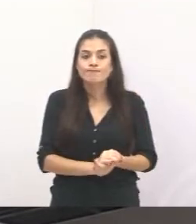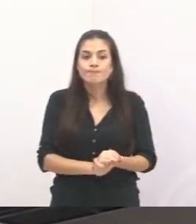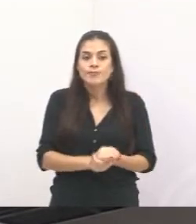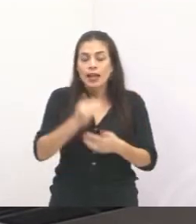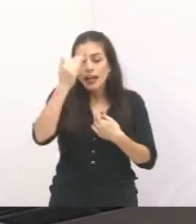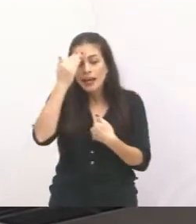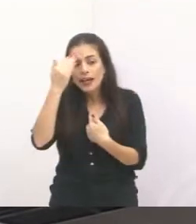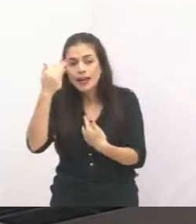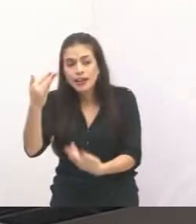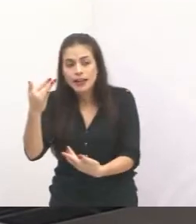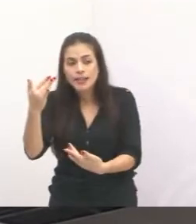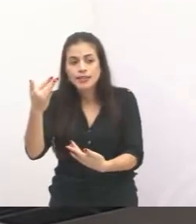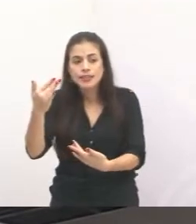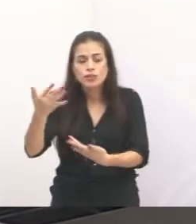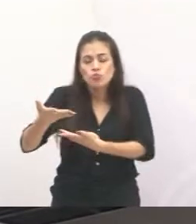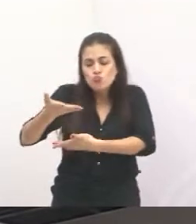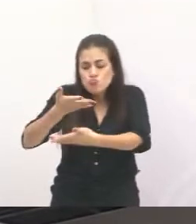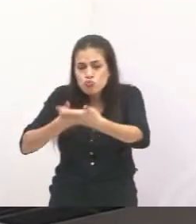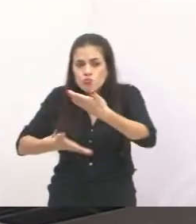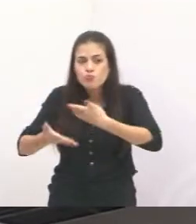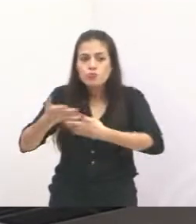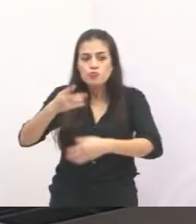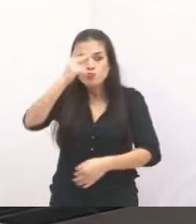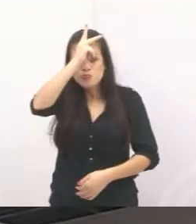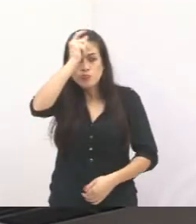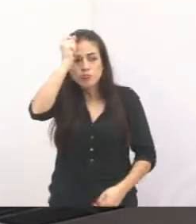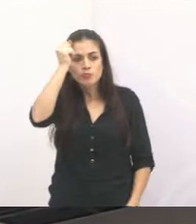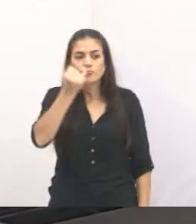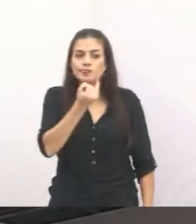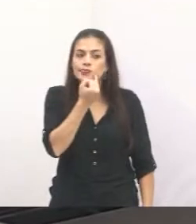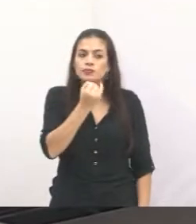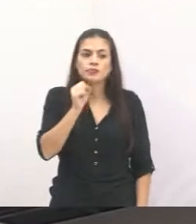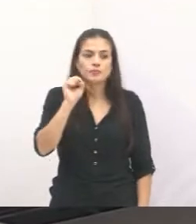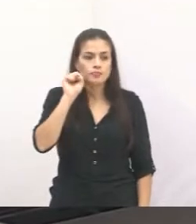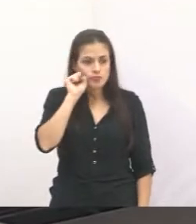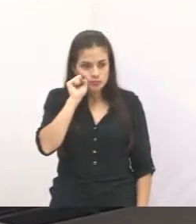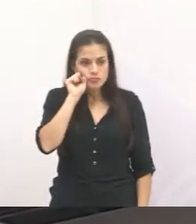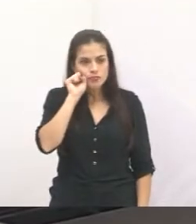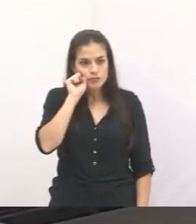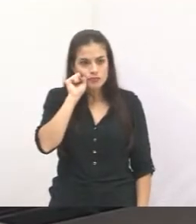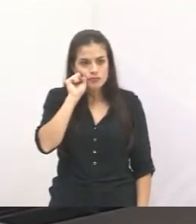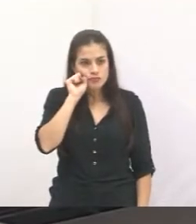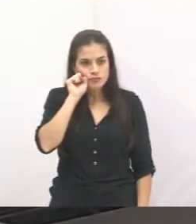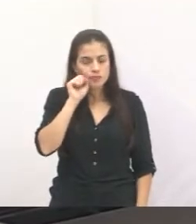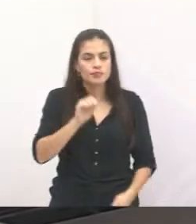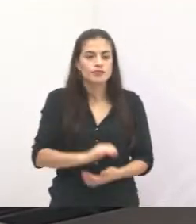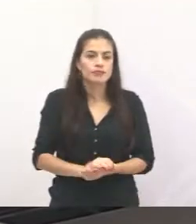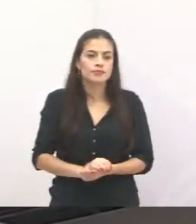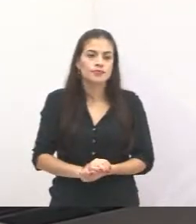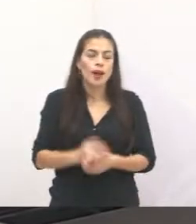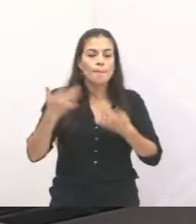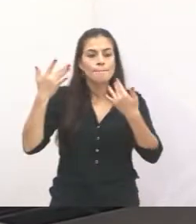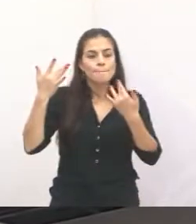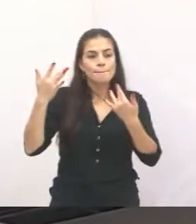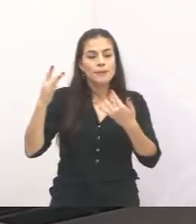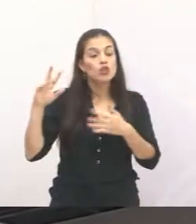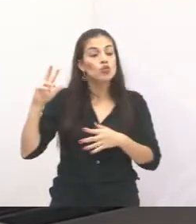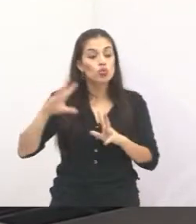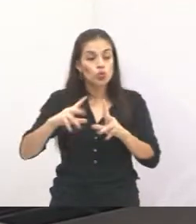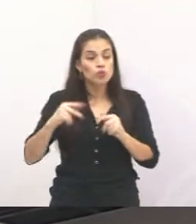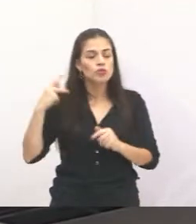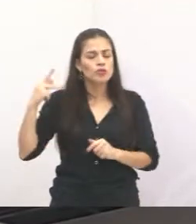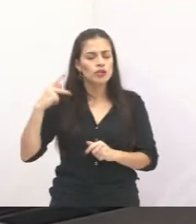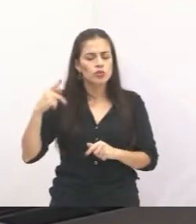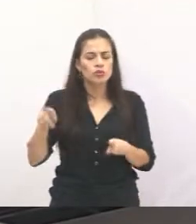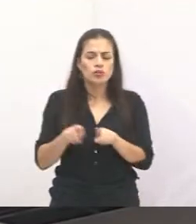escuta do prefeito Isaías e também de ouvir todos os vereadores, parabenizar mais uma vez o sindicato